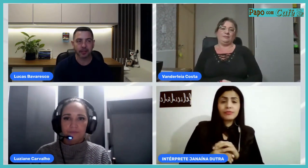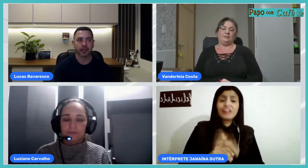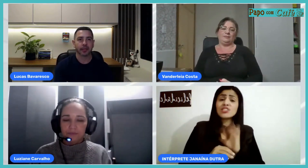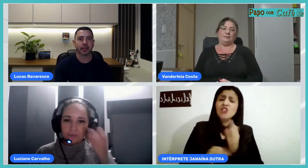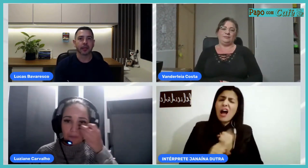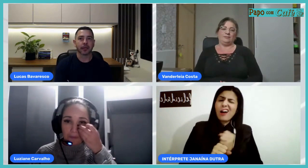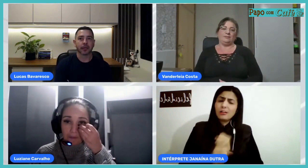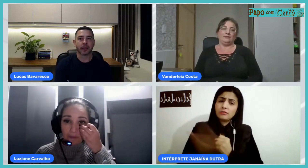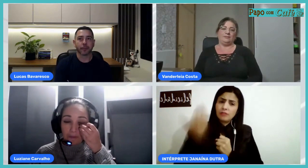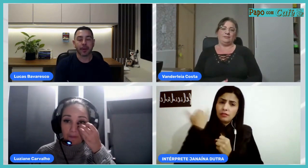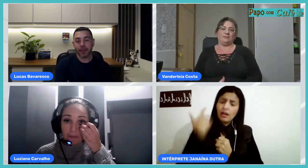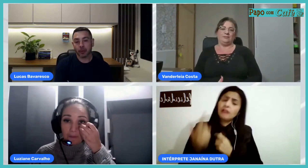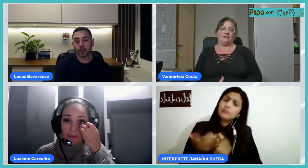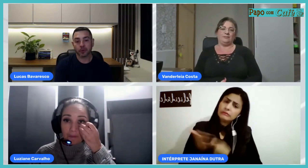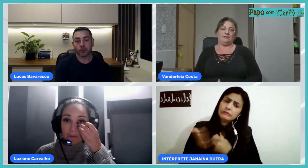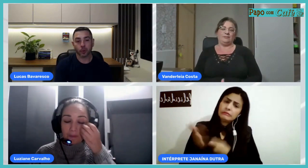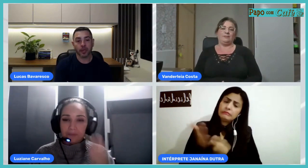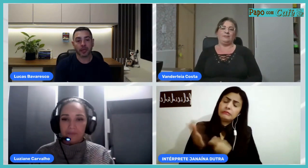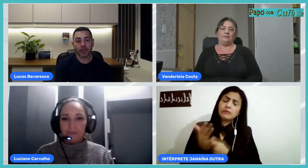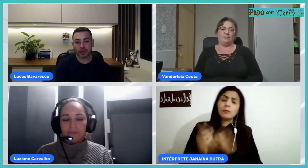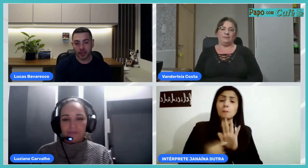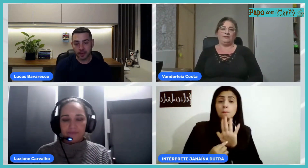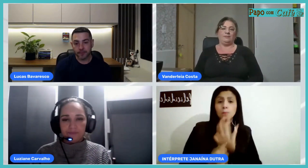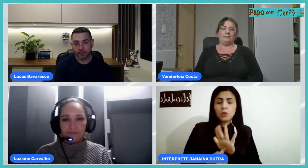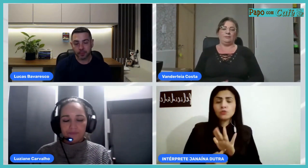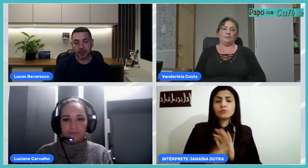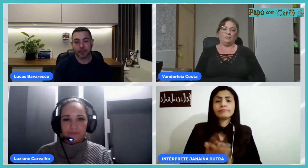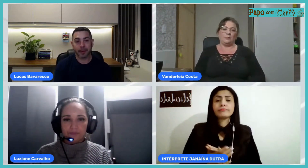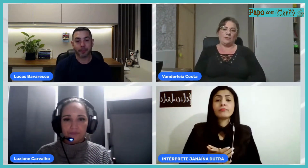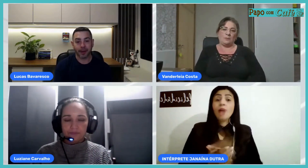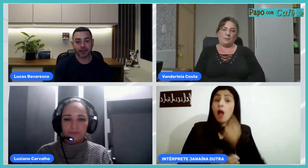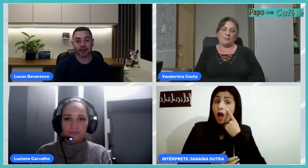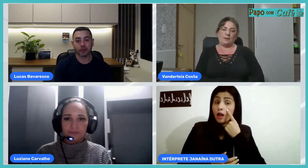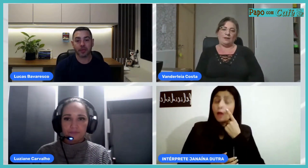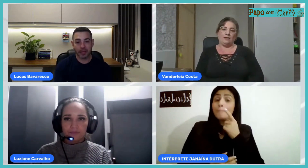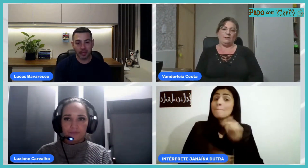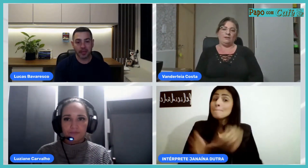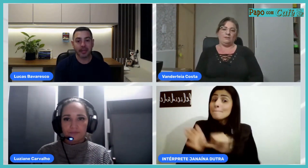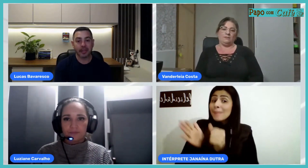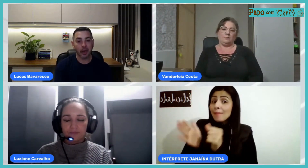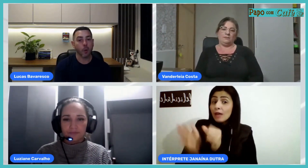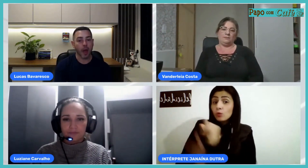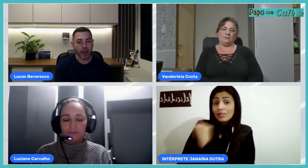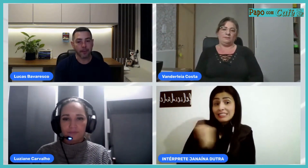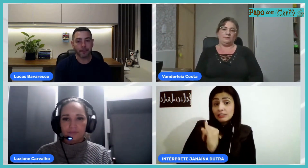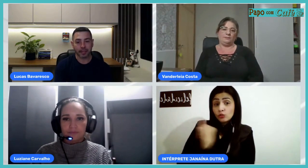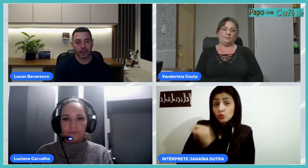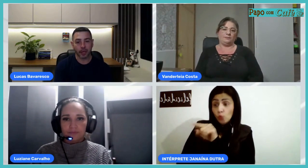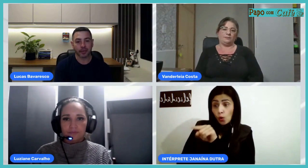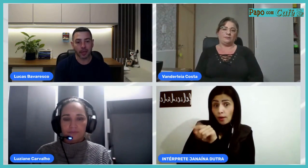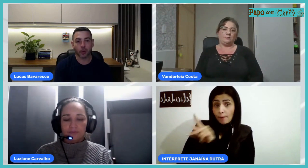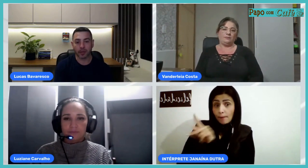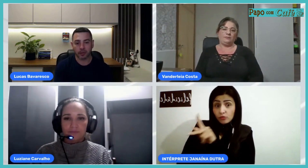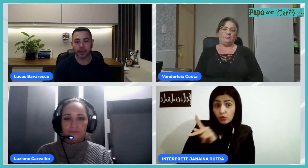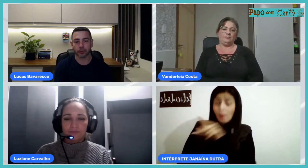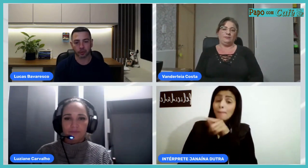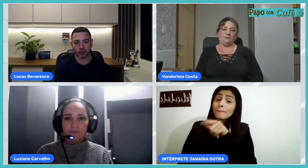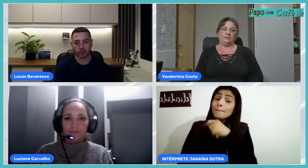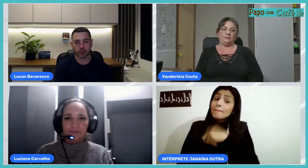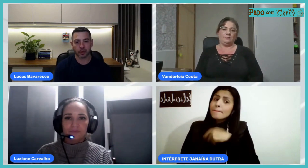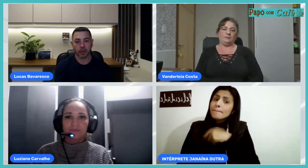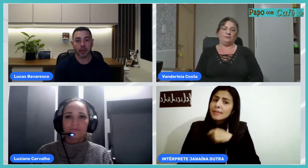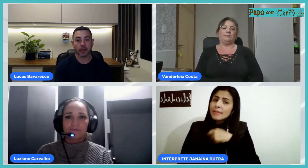tecla. Primeiro, para o instrutor entender que a preparação dele não é para quem já tem